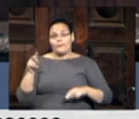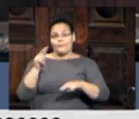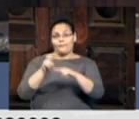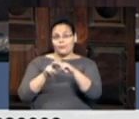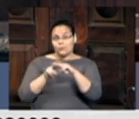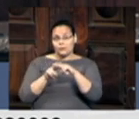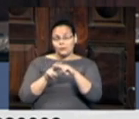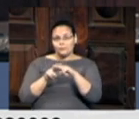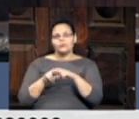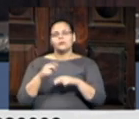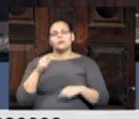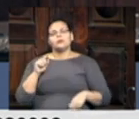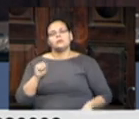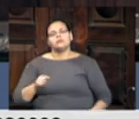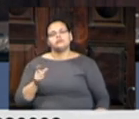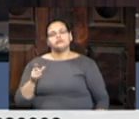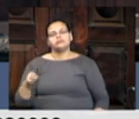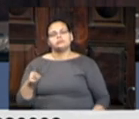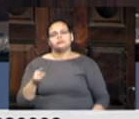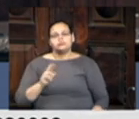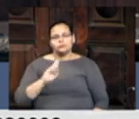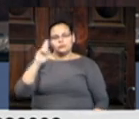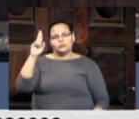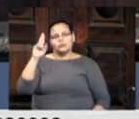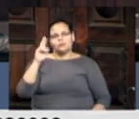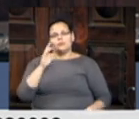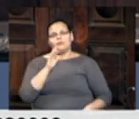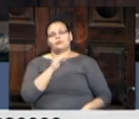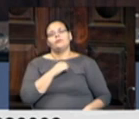flagrante, chefiava nas ruas a fiscalização.